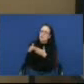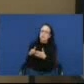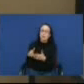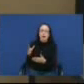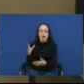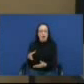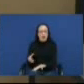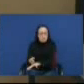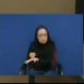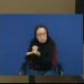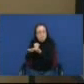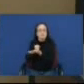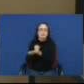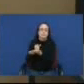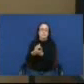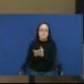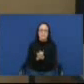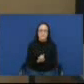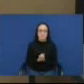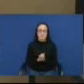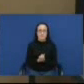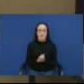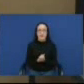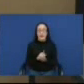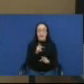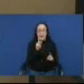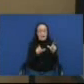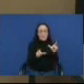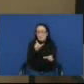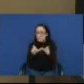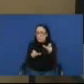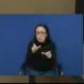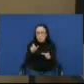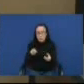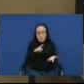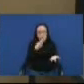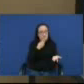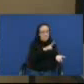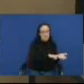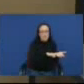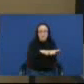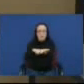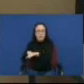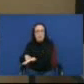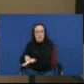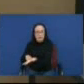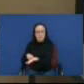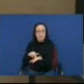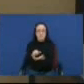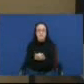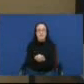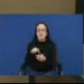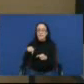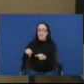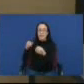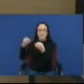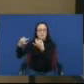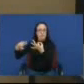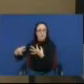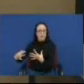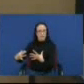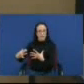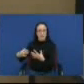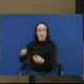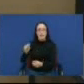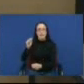Tribunal Federal, pedindo ajuda também. As pessoas estão recebendo carta no qual fala-se que tem direito